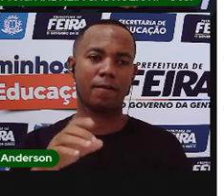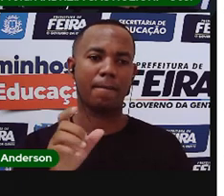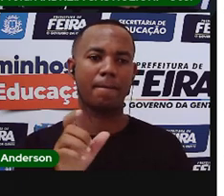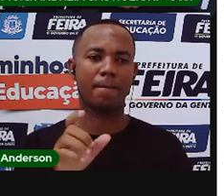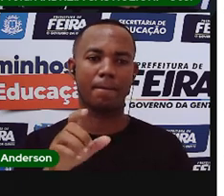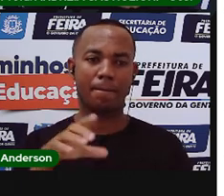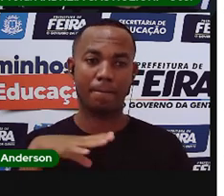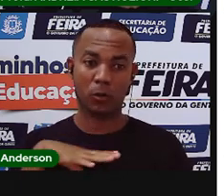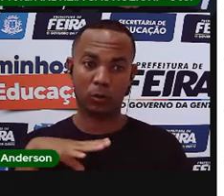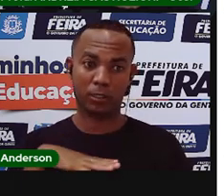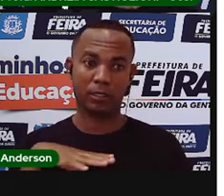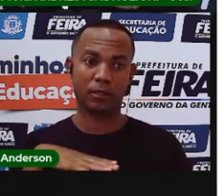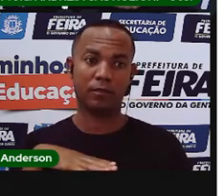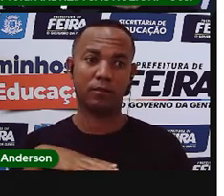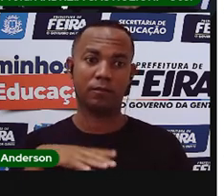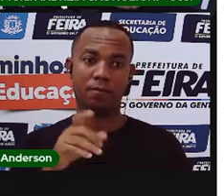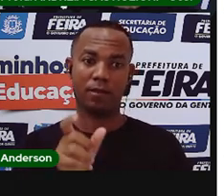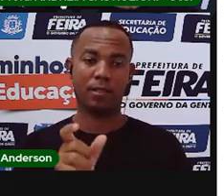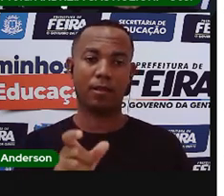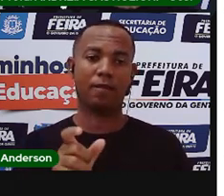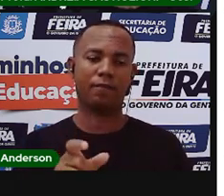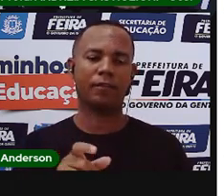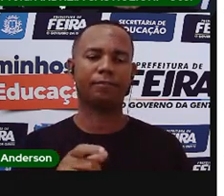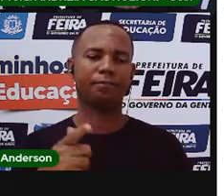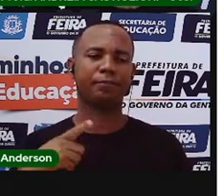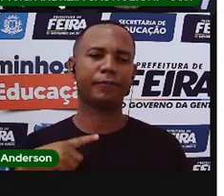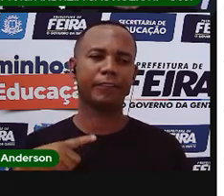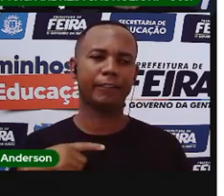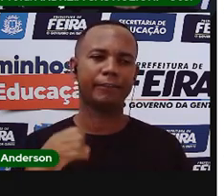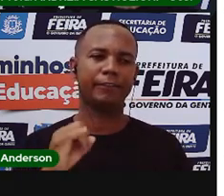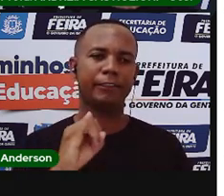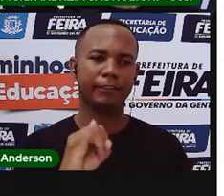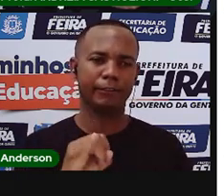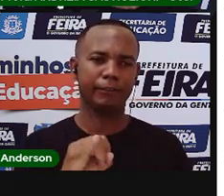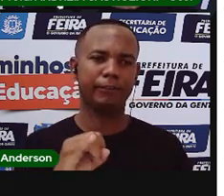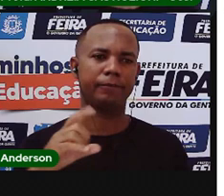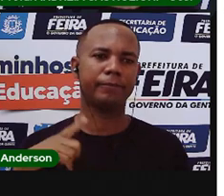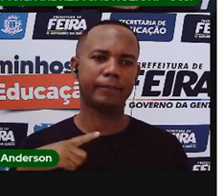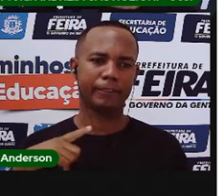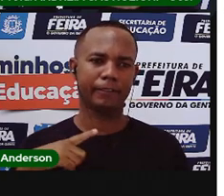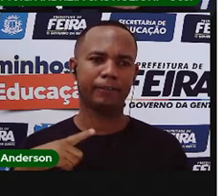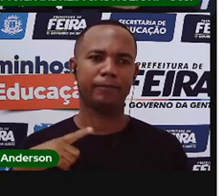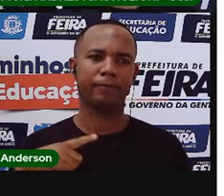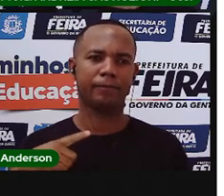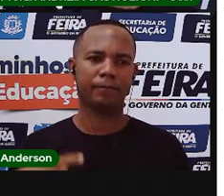Letra I. Tem sim a letra I.